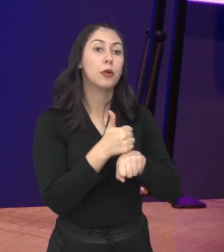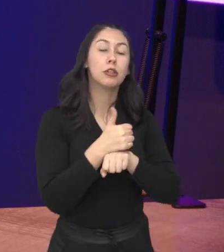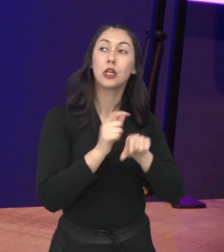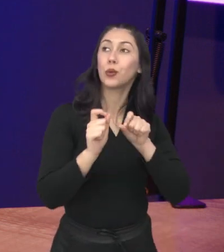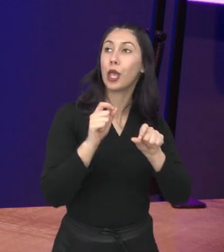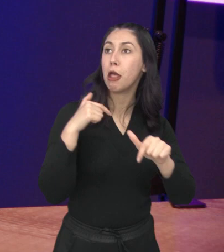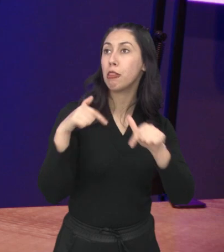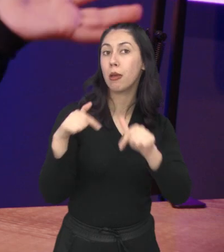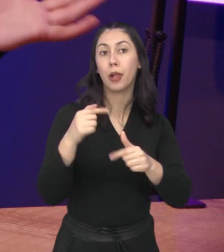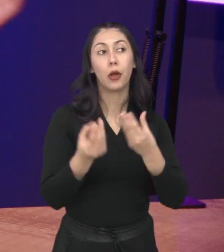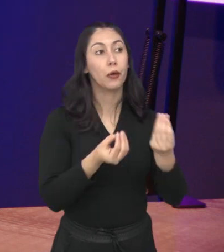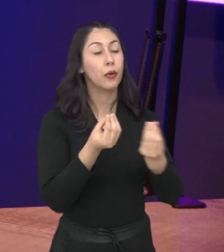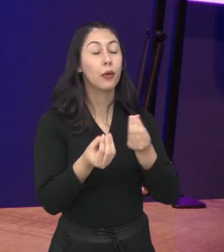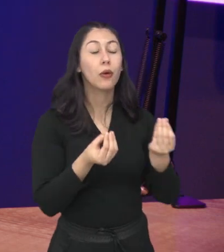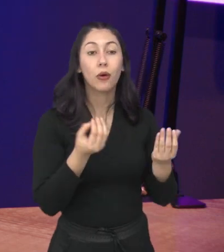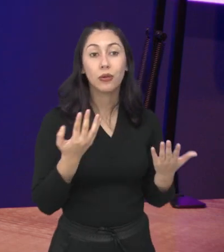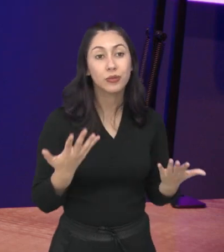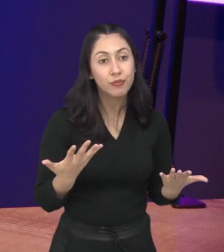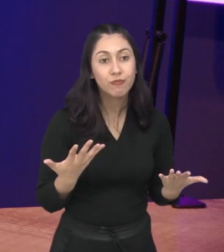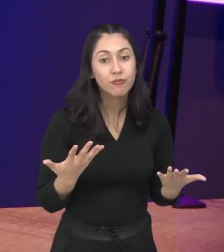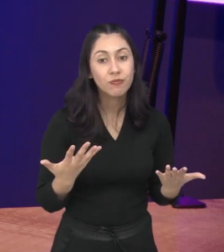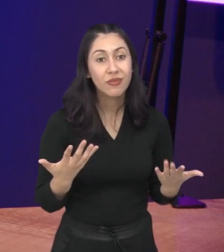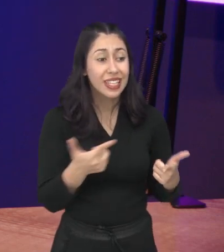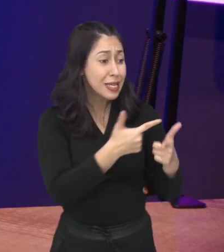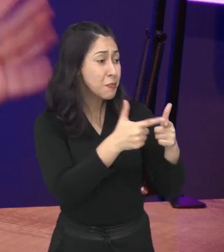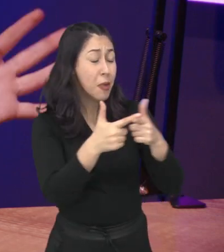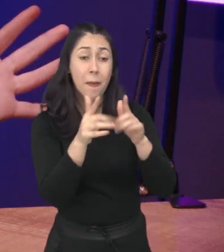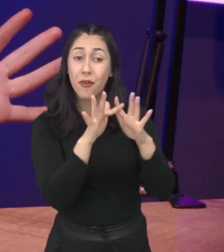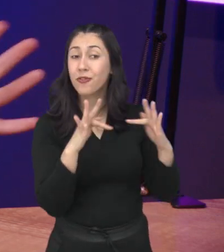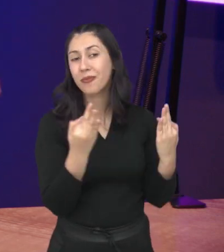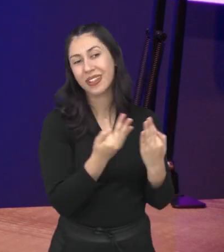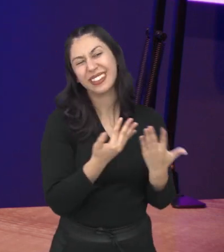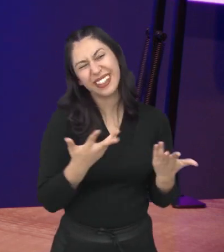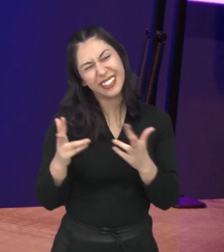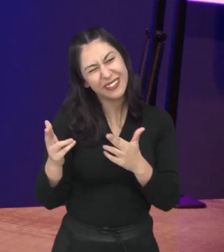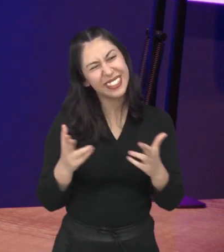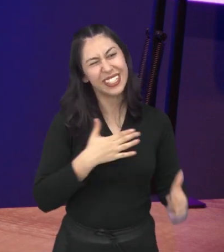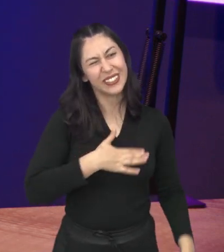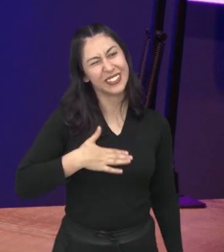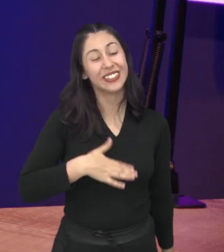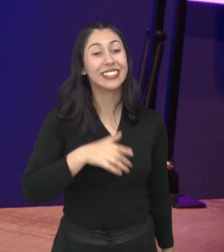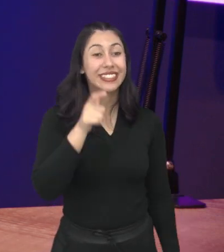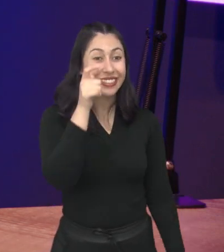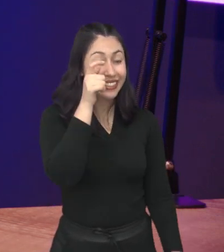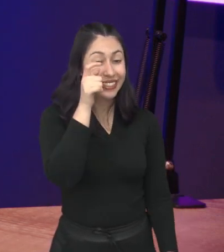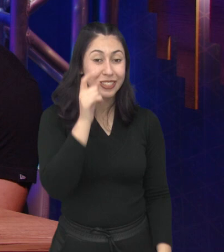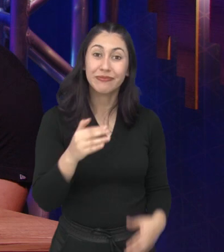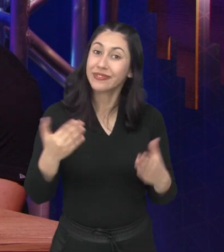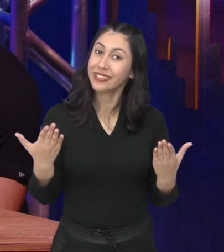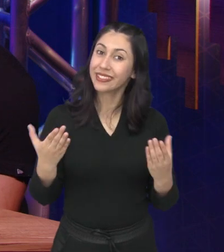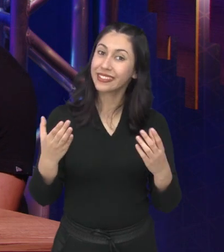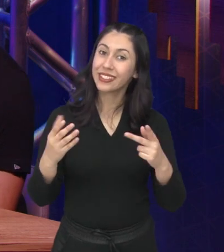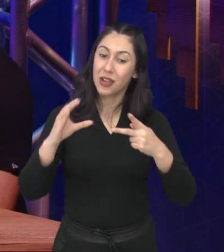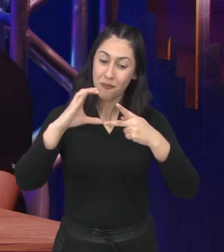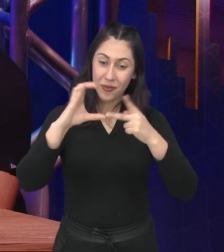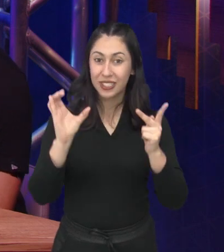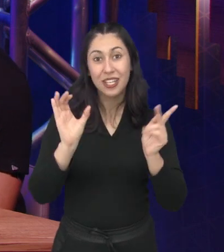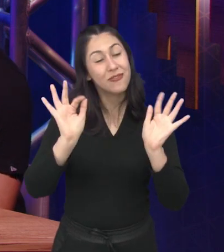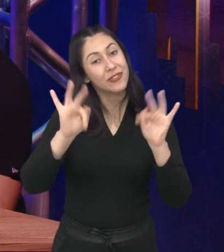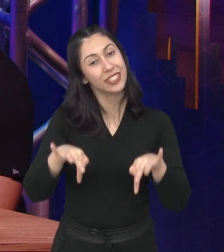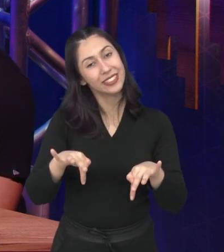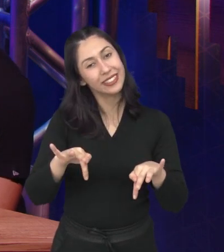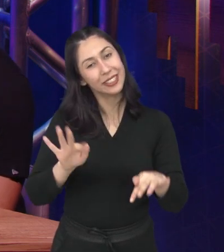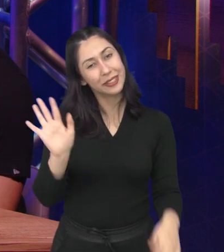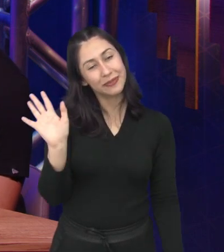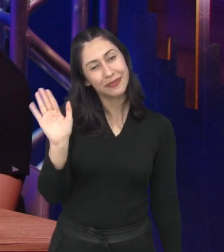crescer, com o que eu vou trabalhar, quais são os, né, tem problemas familiares, é uma ótima série para assistir. E, gente, o Pode Ser de hoje fica